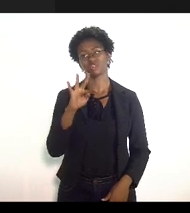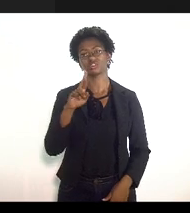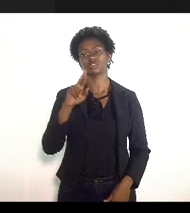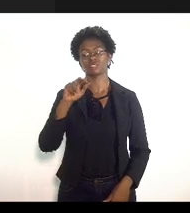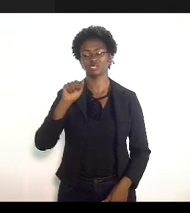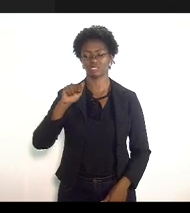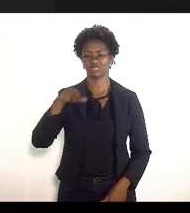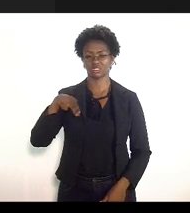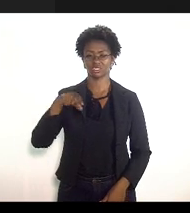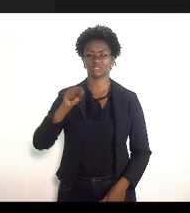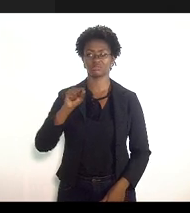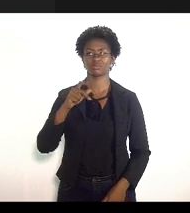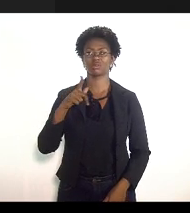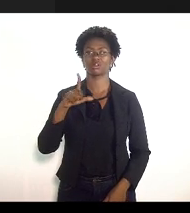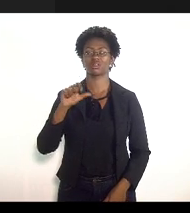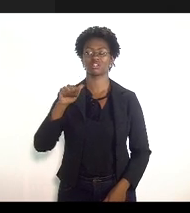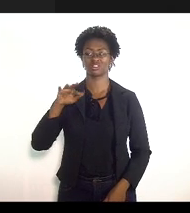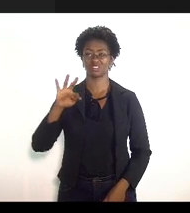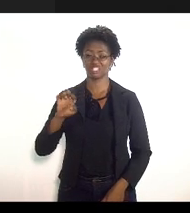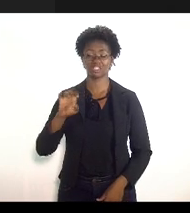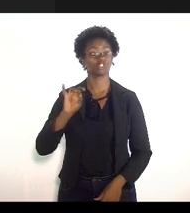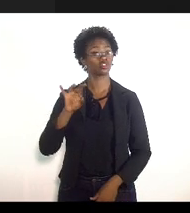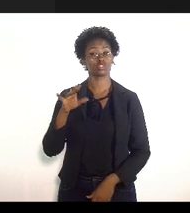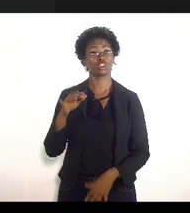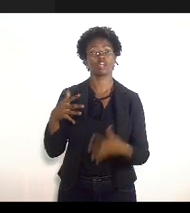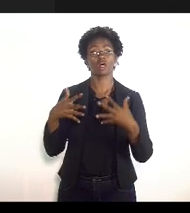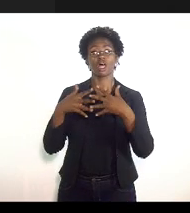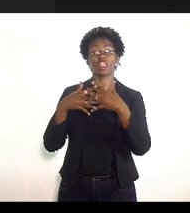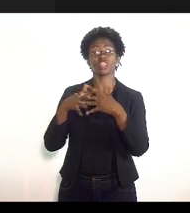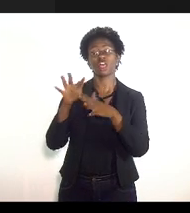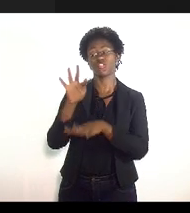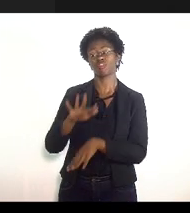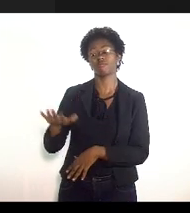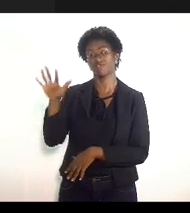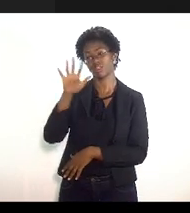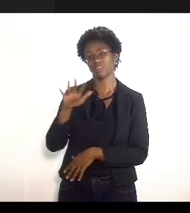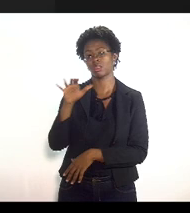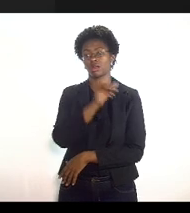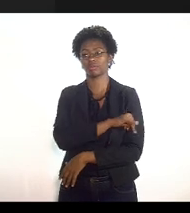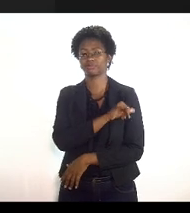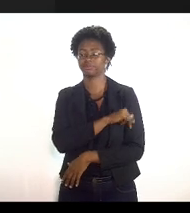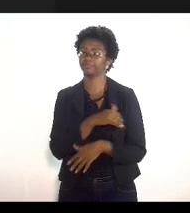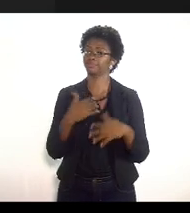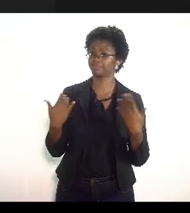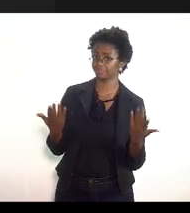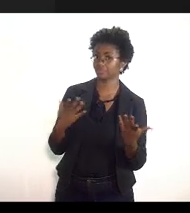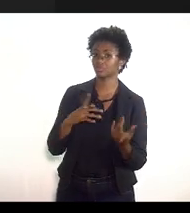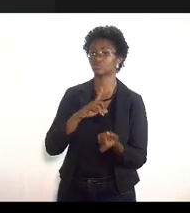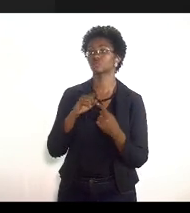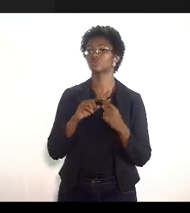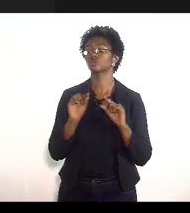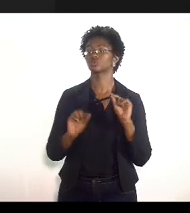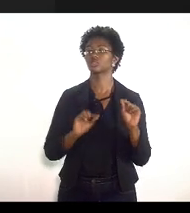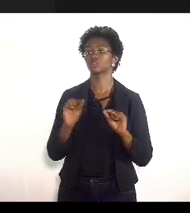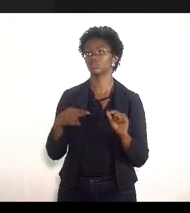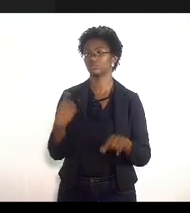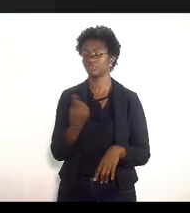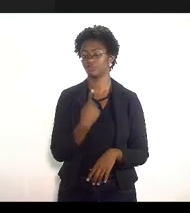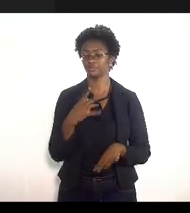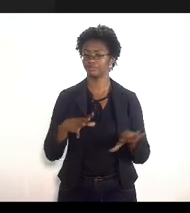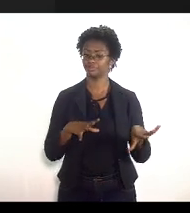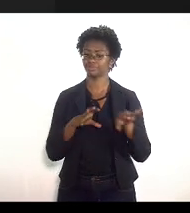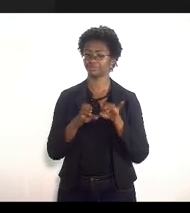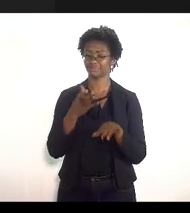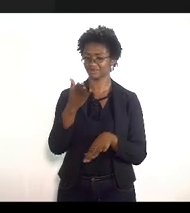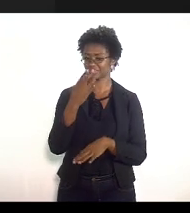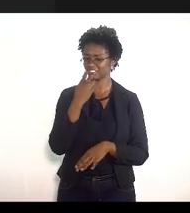Rede Federal do Rio. Nós não temos... E a gravidade disso, a consequência disso para a nossa formação, viu, Paulo Ramos? Estou vendo você